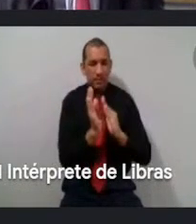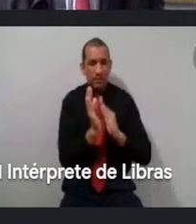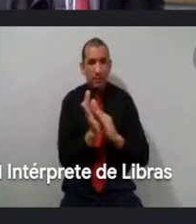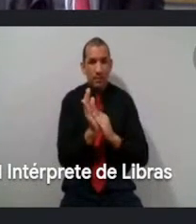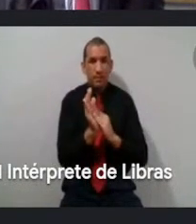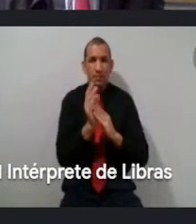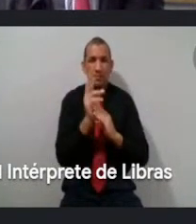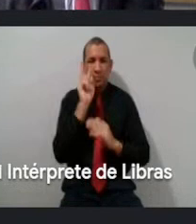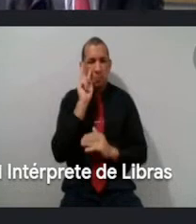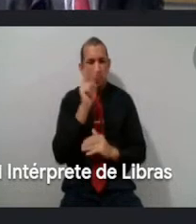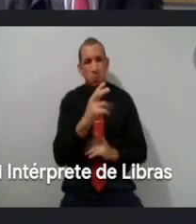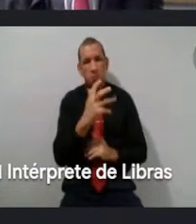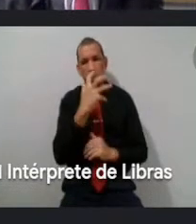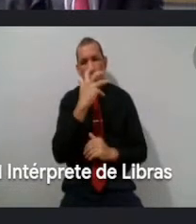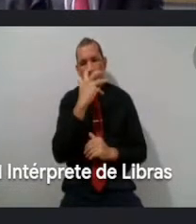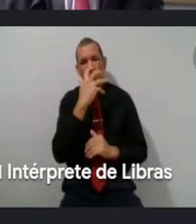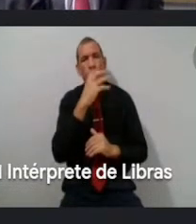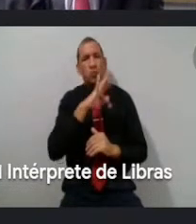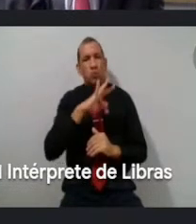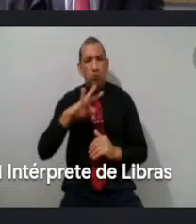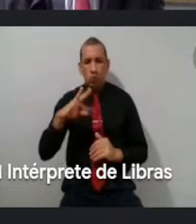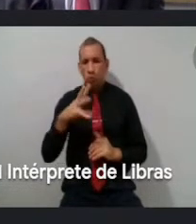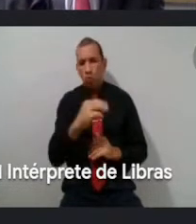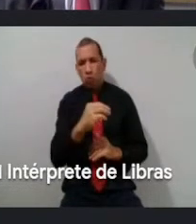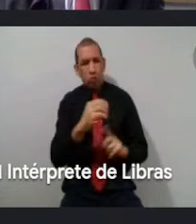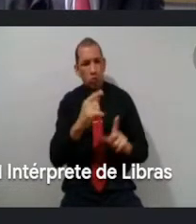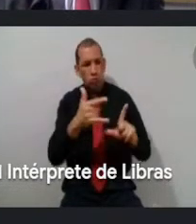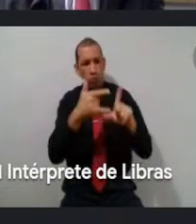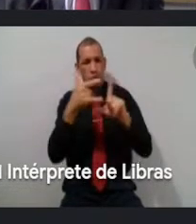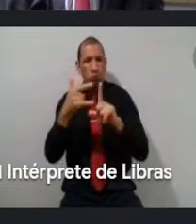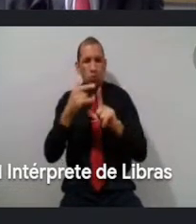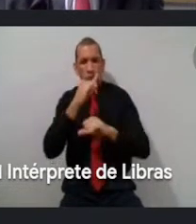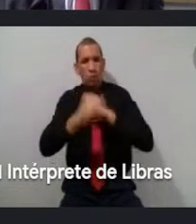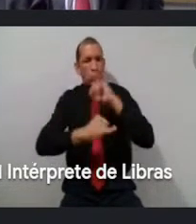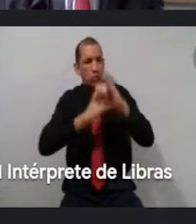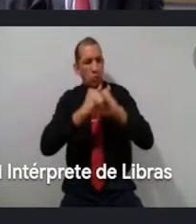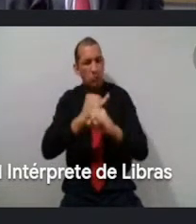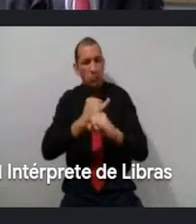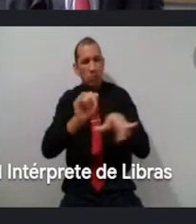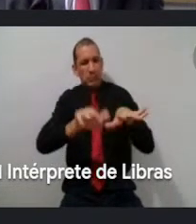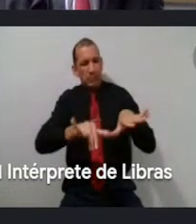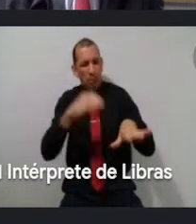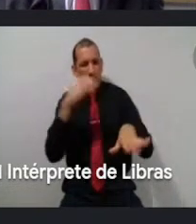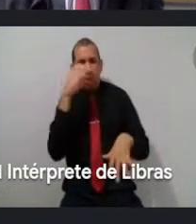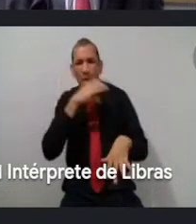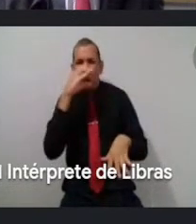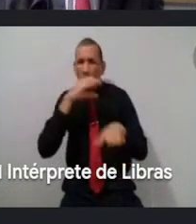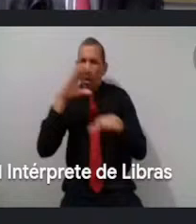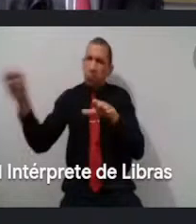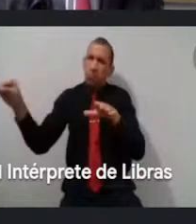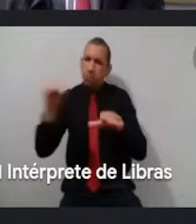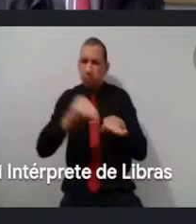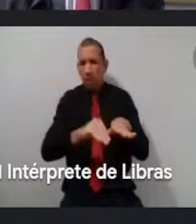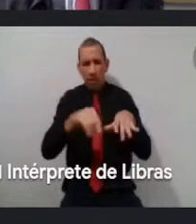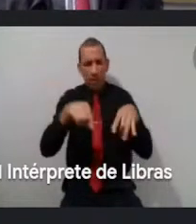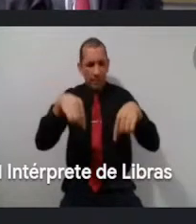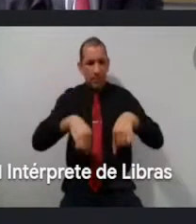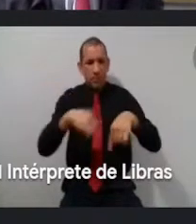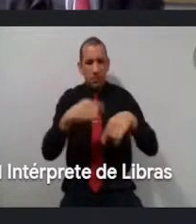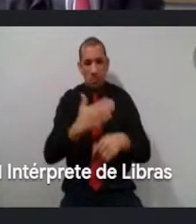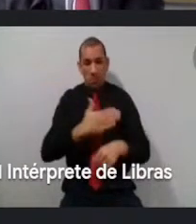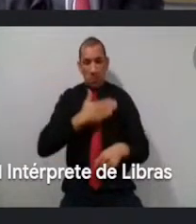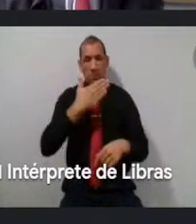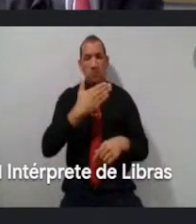impressionado que foi todo online e foi com rapidez extrema assim que me surpreendeu muito positivamente então